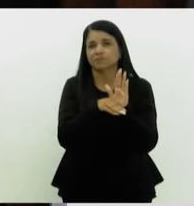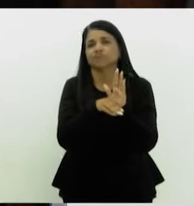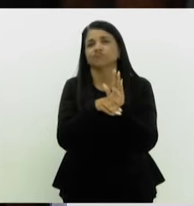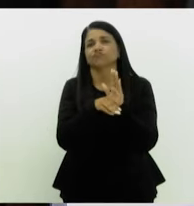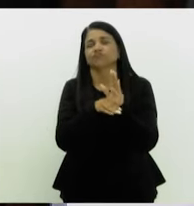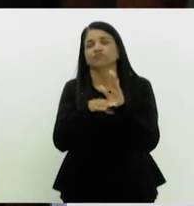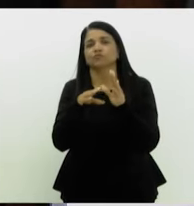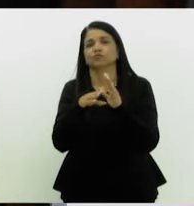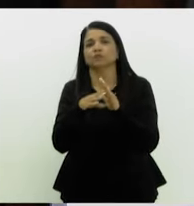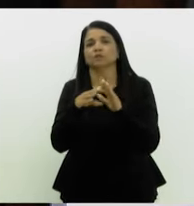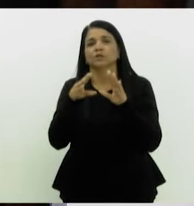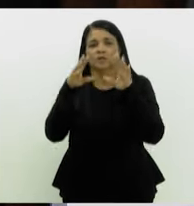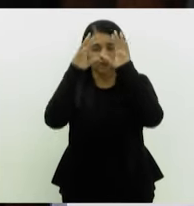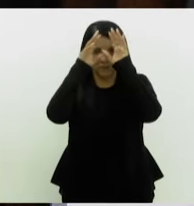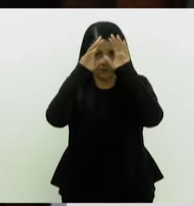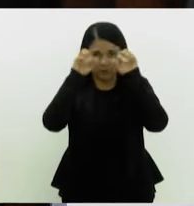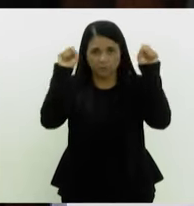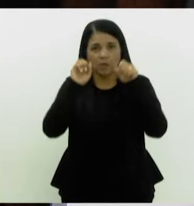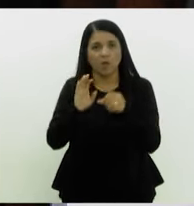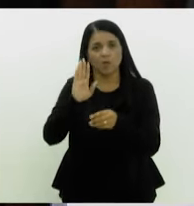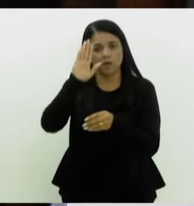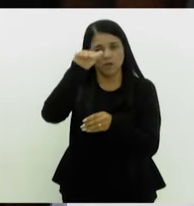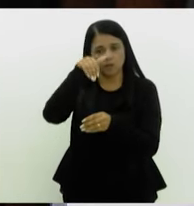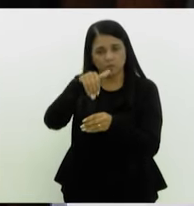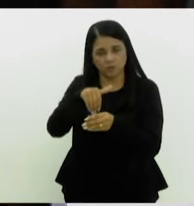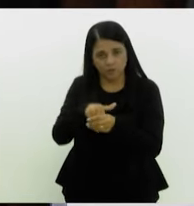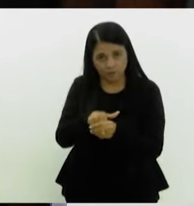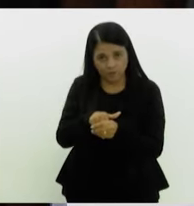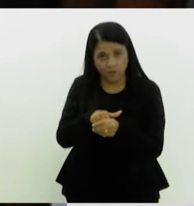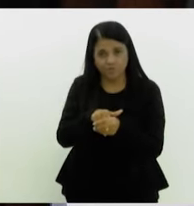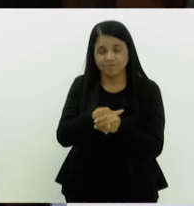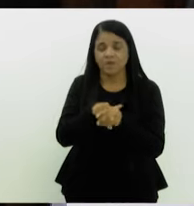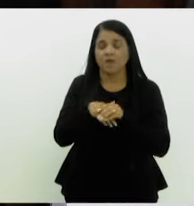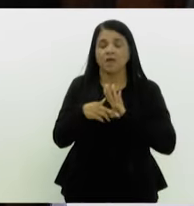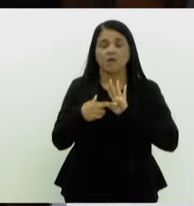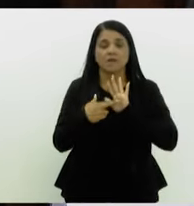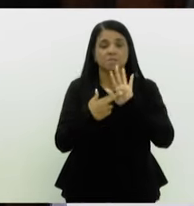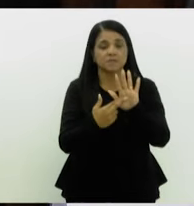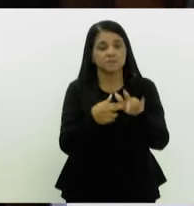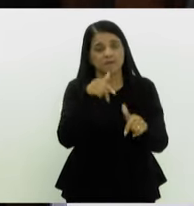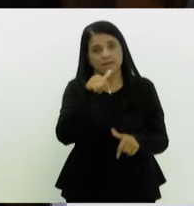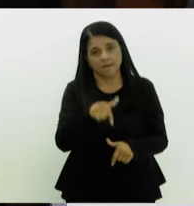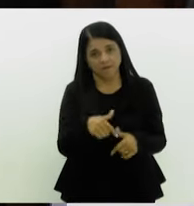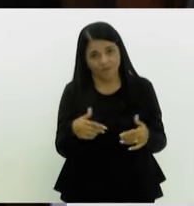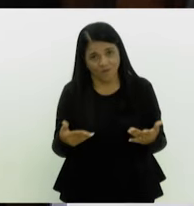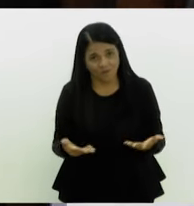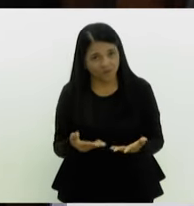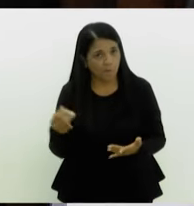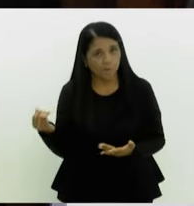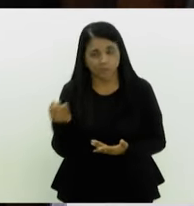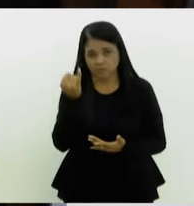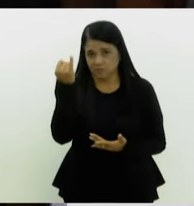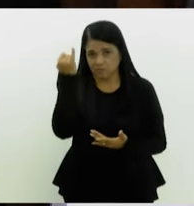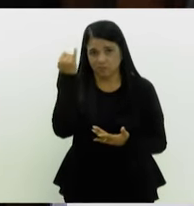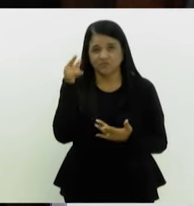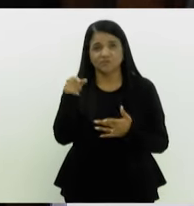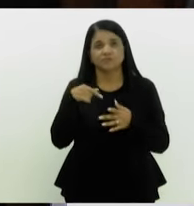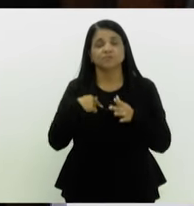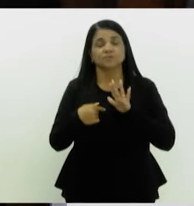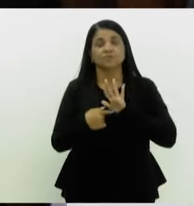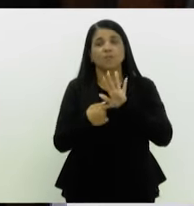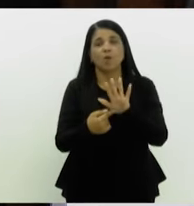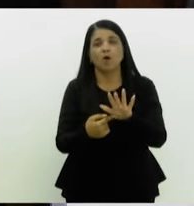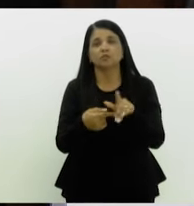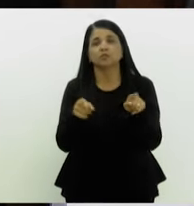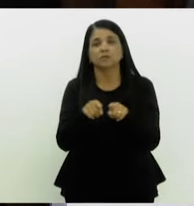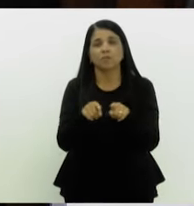Eleitoral e a gente não podia deixar de ter o Tribunal Regional Eleitoral representado aqui porque a gente traz a fala nacional e também